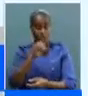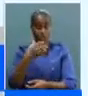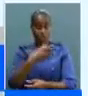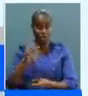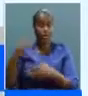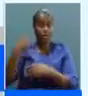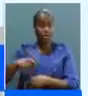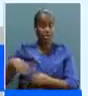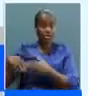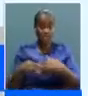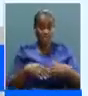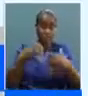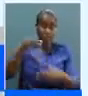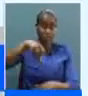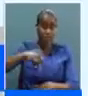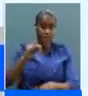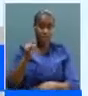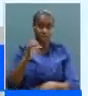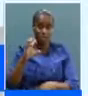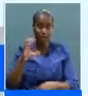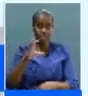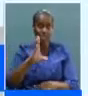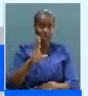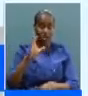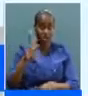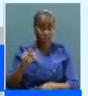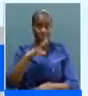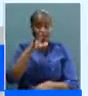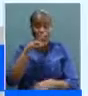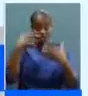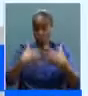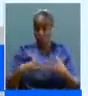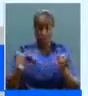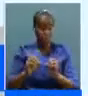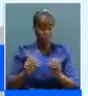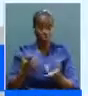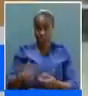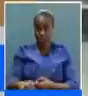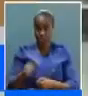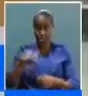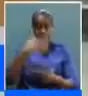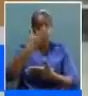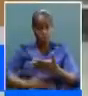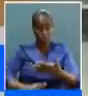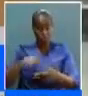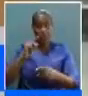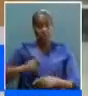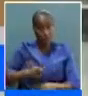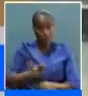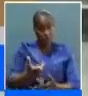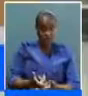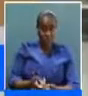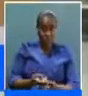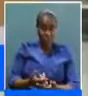PAICV, Janira Ofir Almada, disse não ter dúvidas de que este documento vai provocar desesperança e quebra